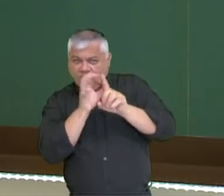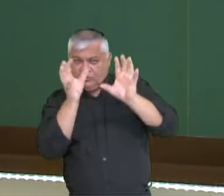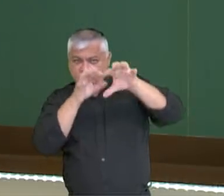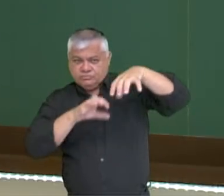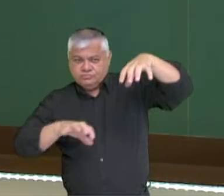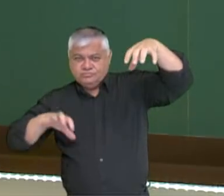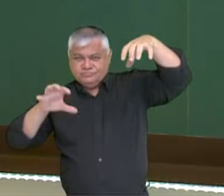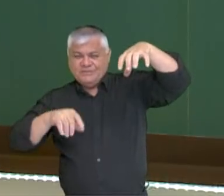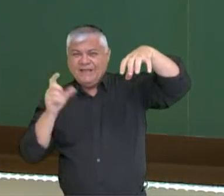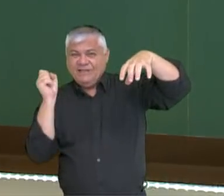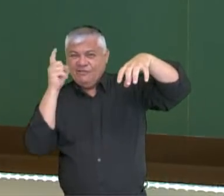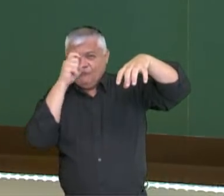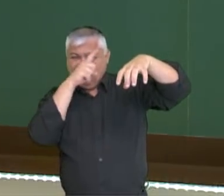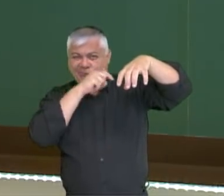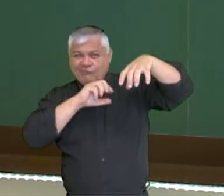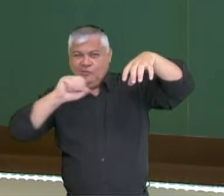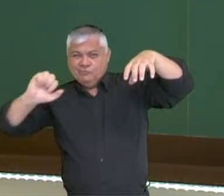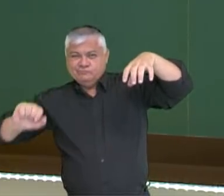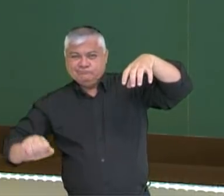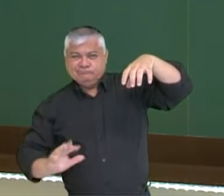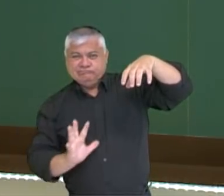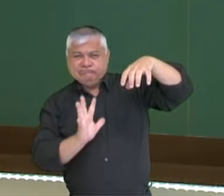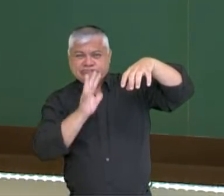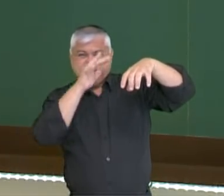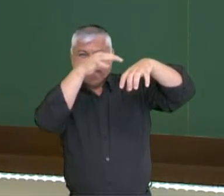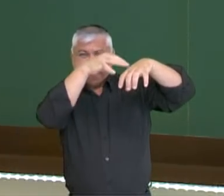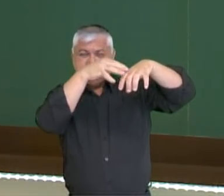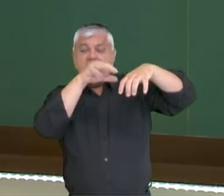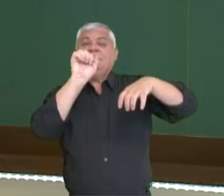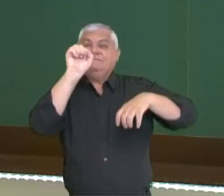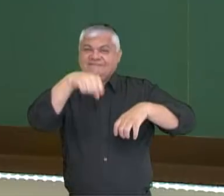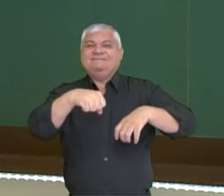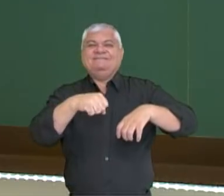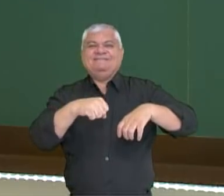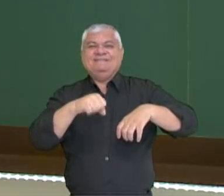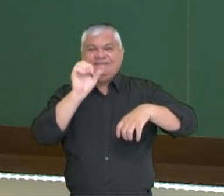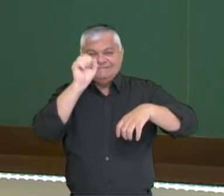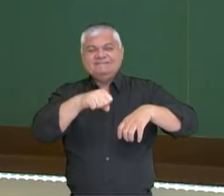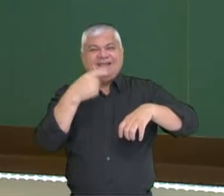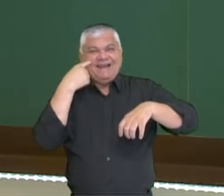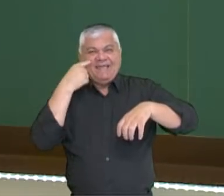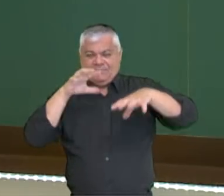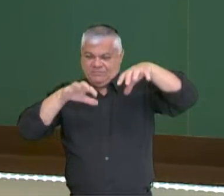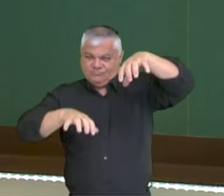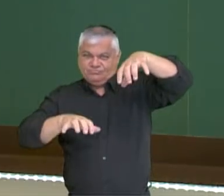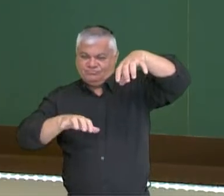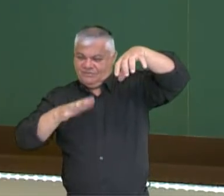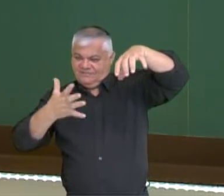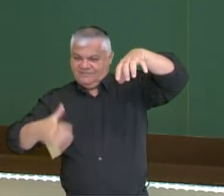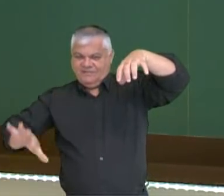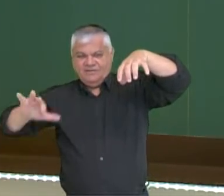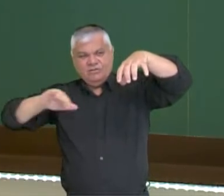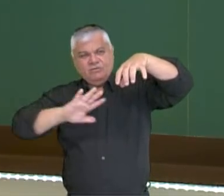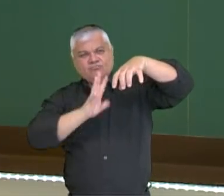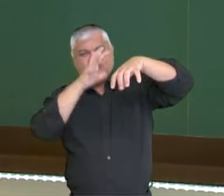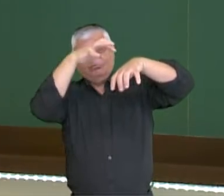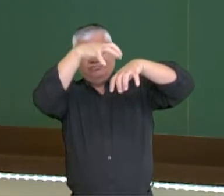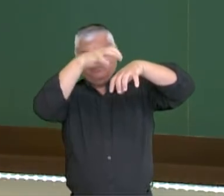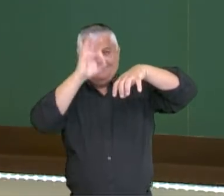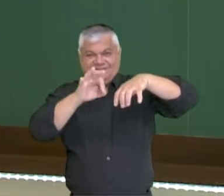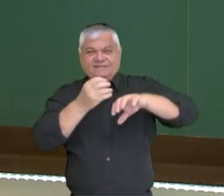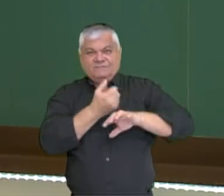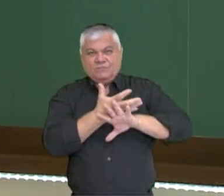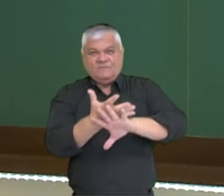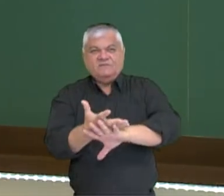ou dificultar a circulação das massas de ar? Sim, característica lá que a gente mostrou, inclusive, da formação dos desertos,